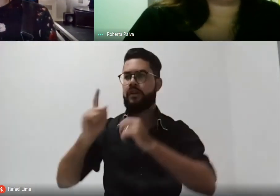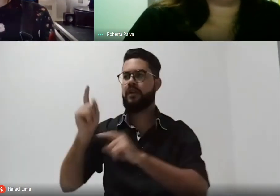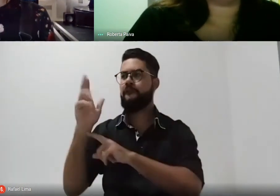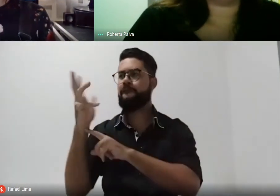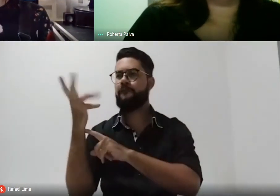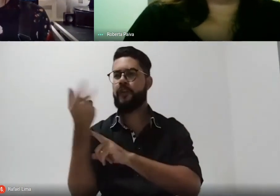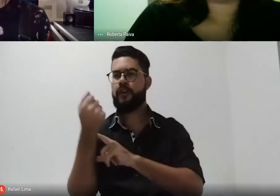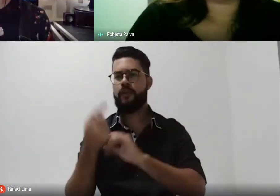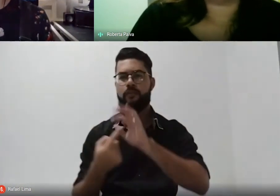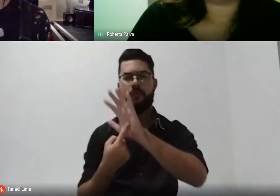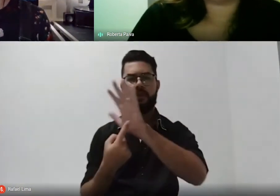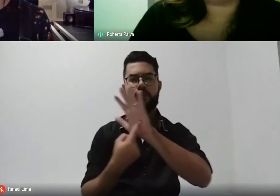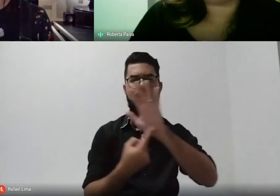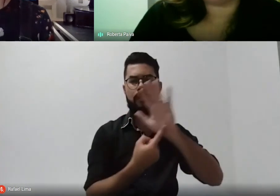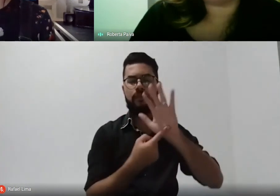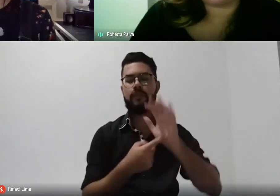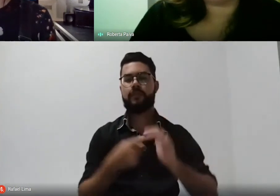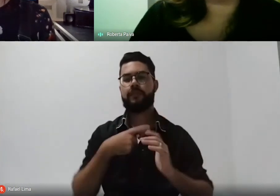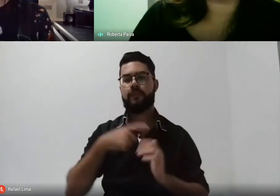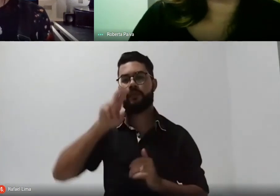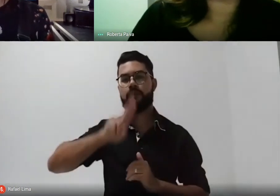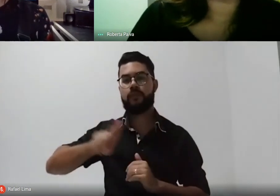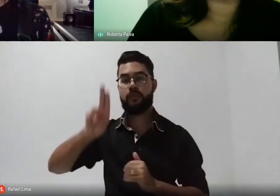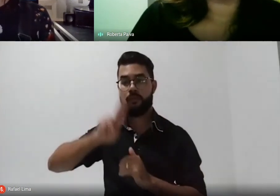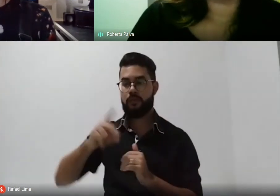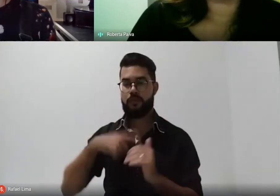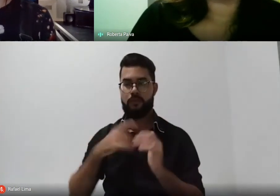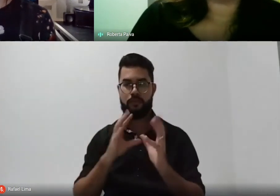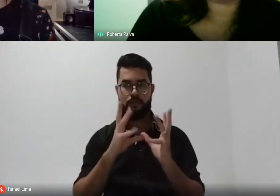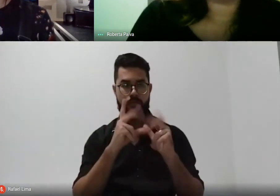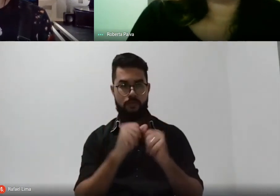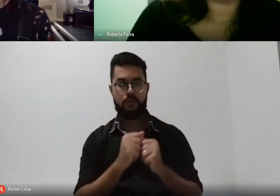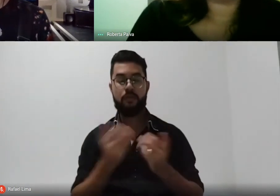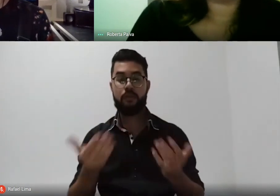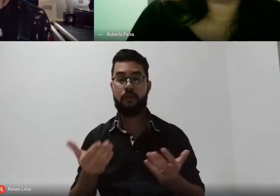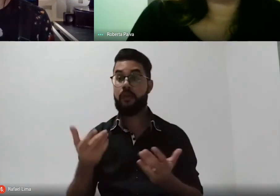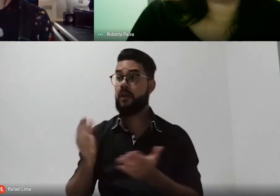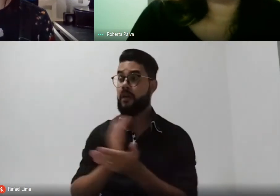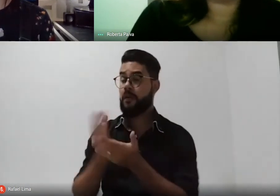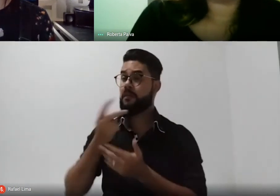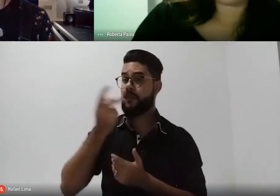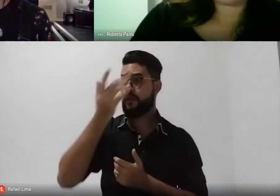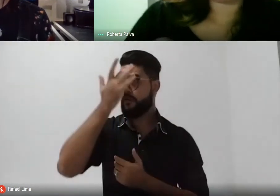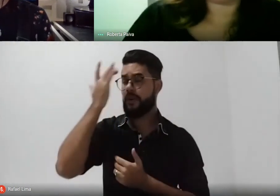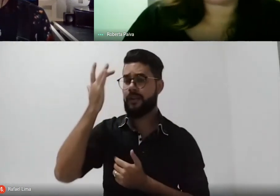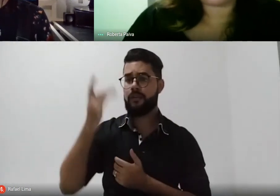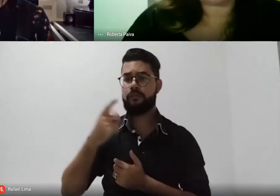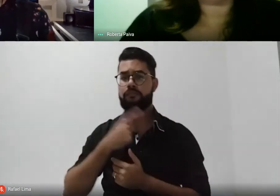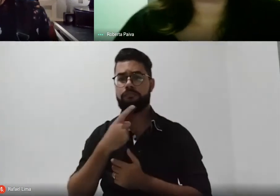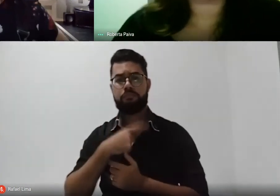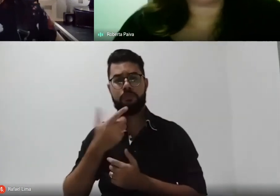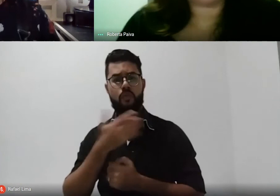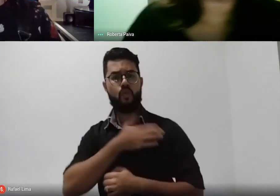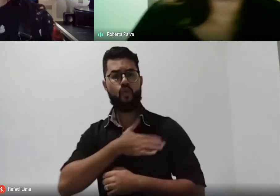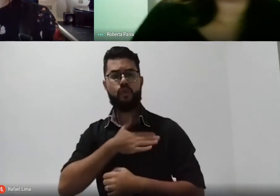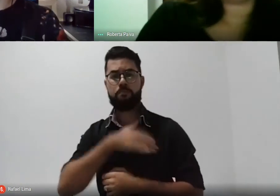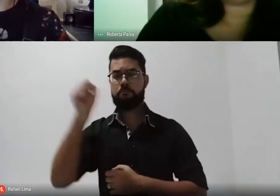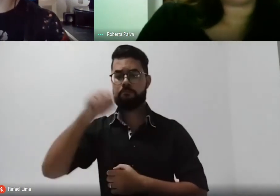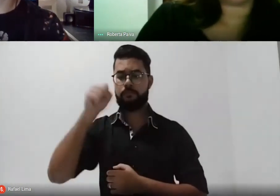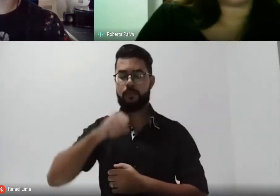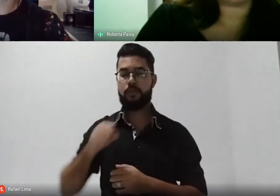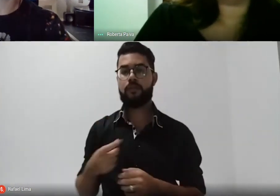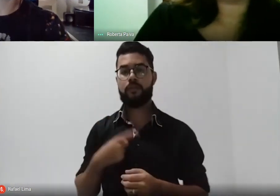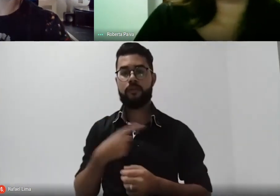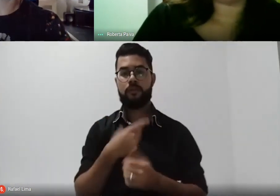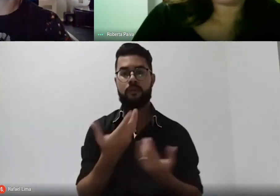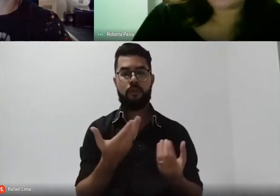a gente fez com o Parklet, de pessoas que disseram da importância do espaço, e depois a reclamação quando o espaço